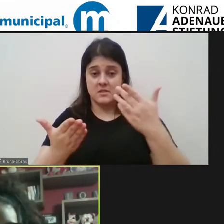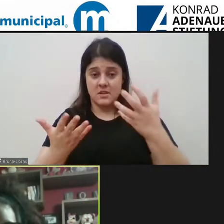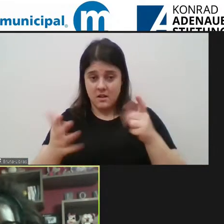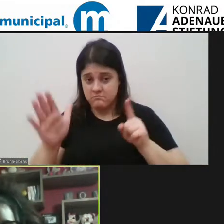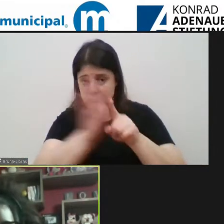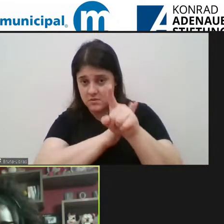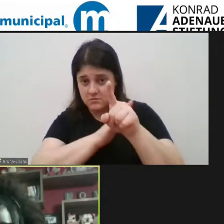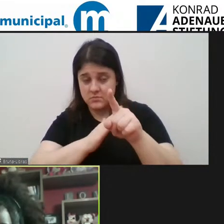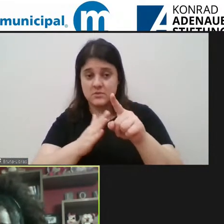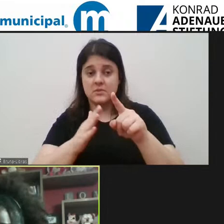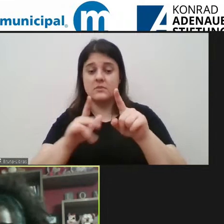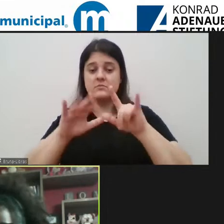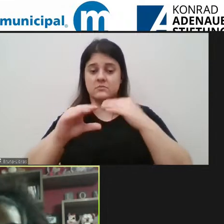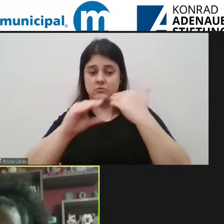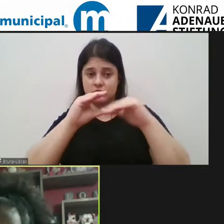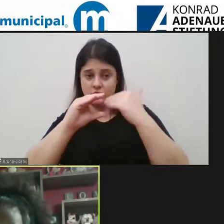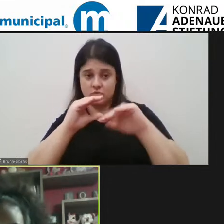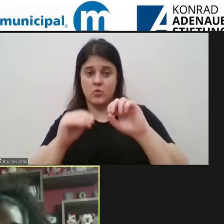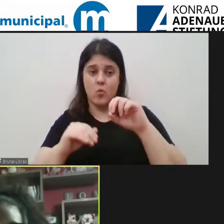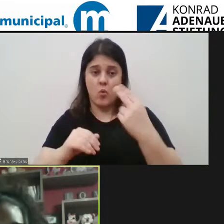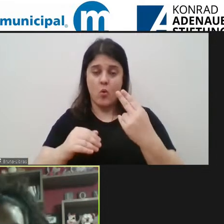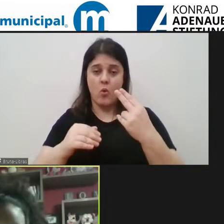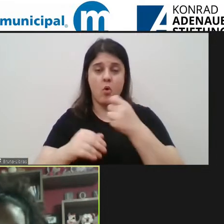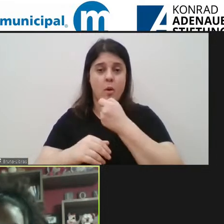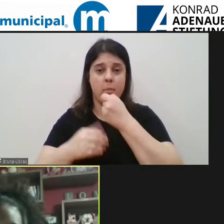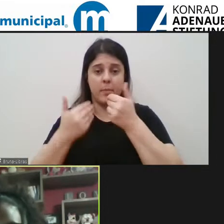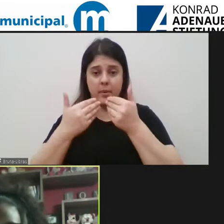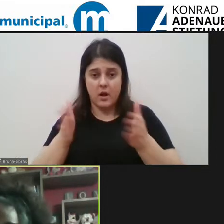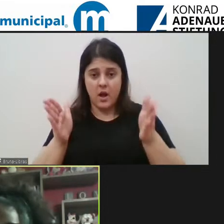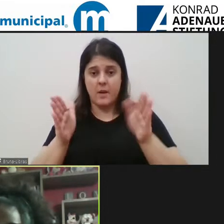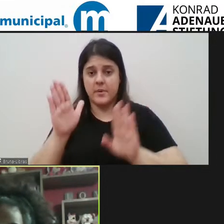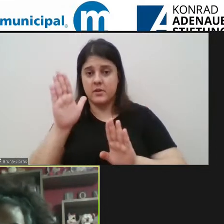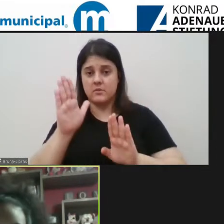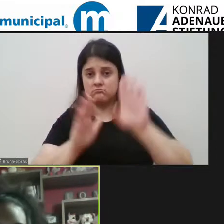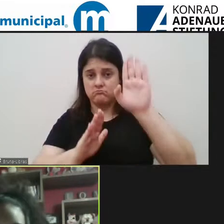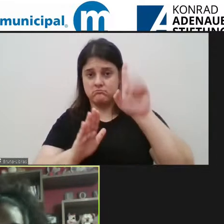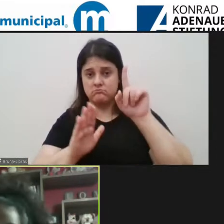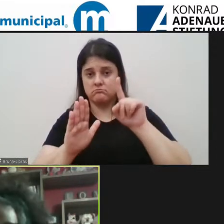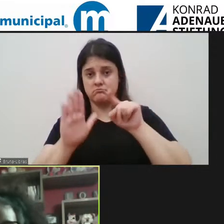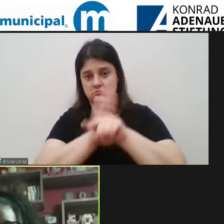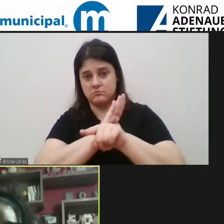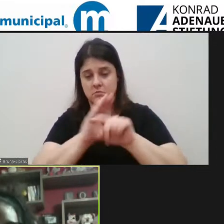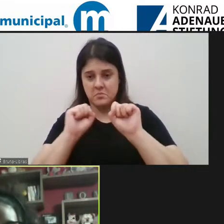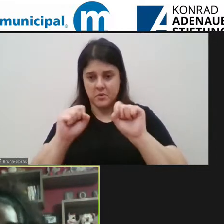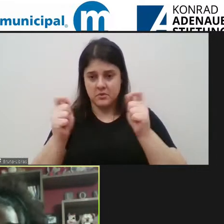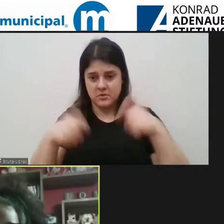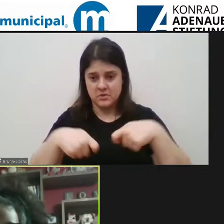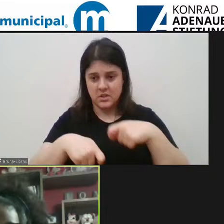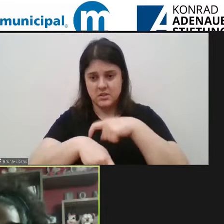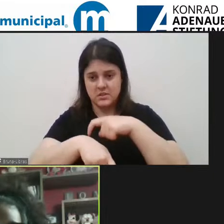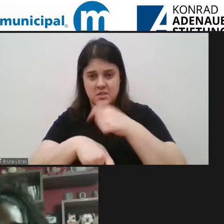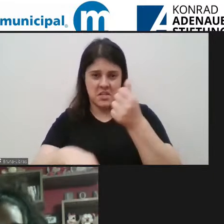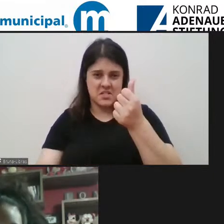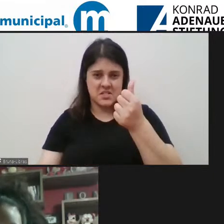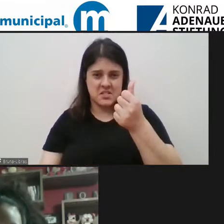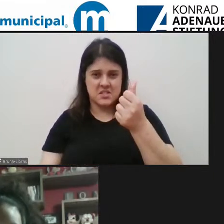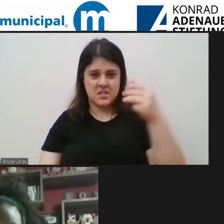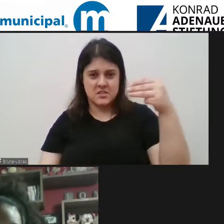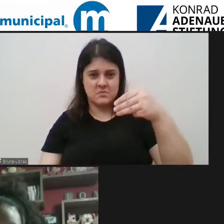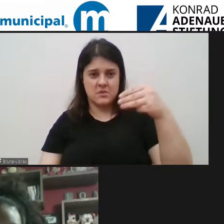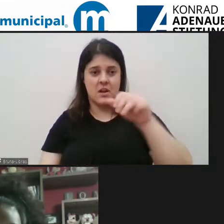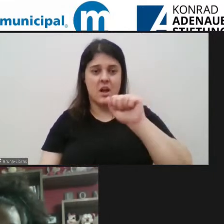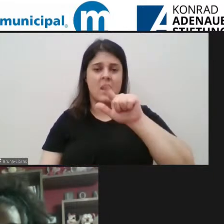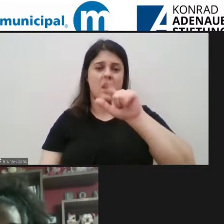alguma pergunta agora pode escrever no chat eu também abrir o microfone perguntar também acho que temos tempo aí então pode ficar ó